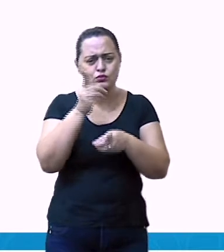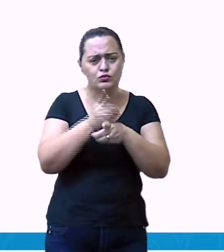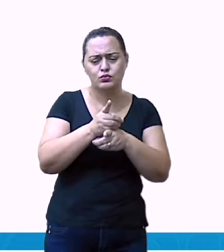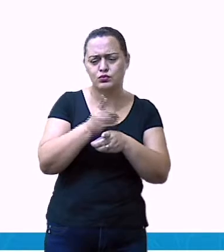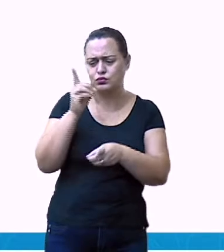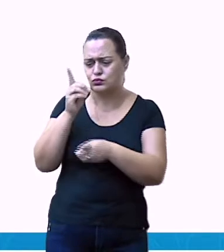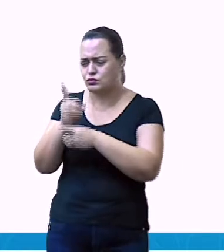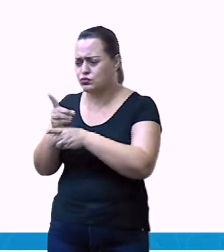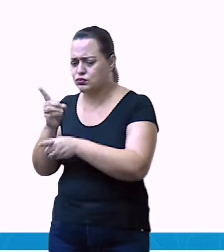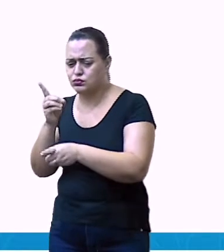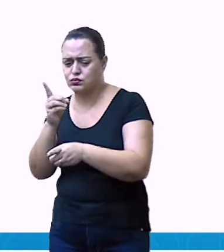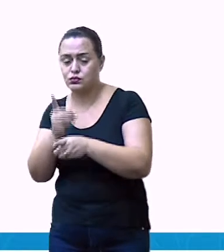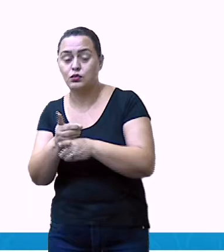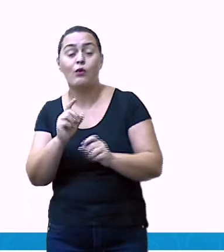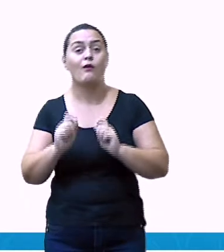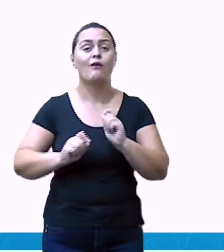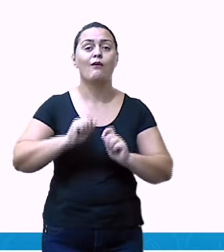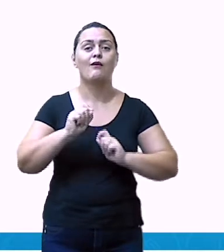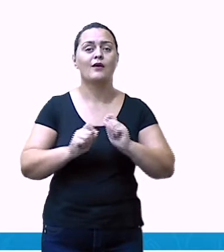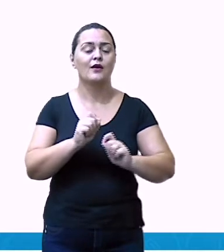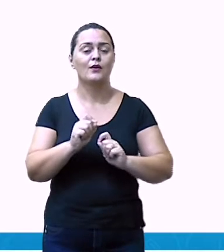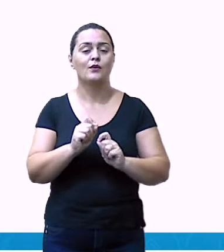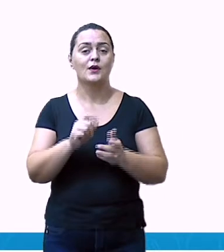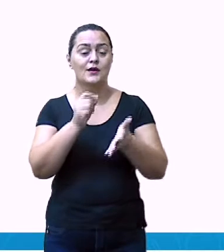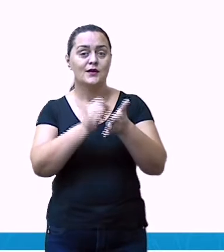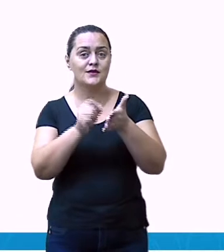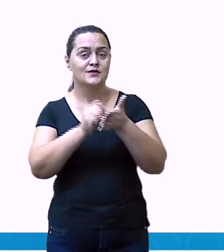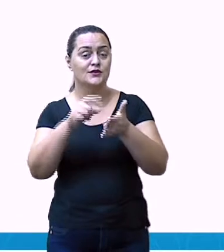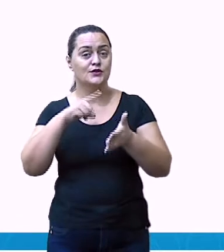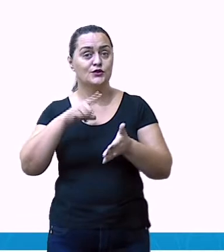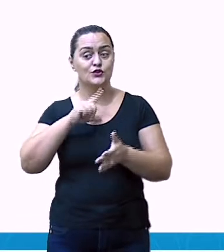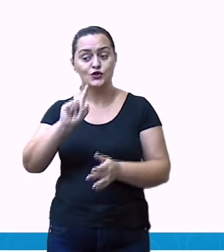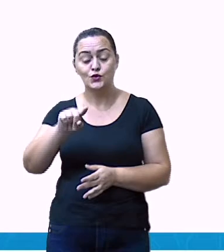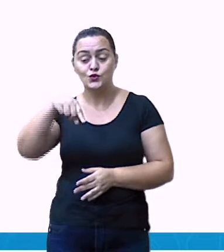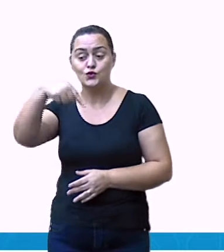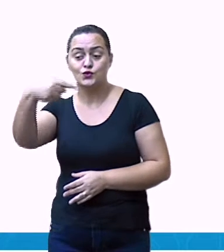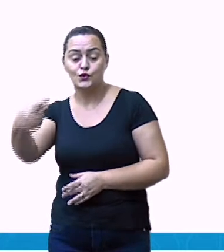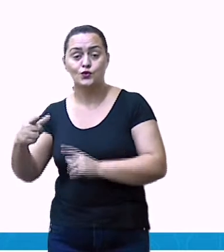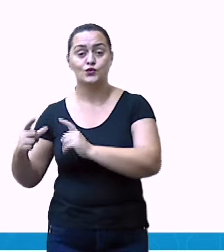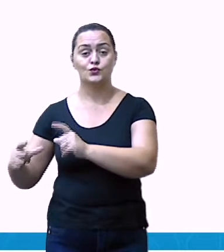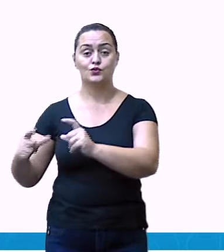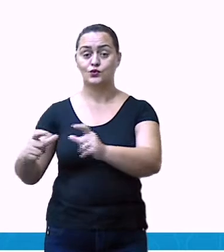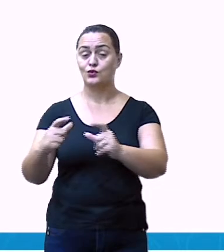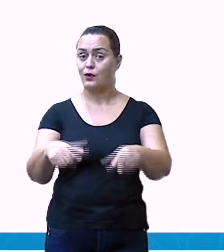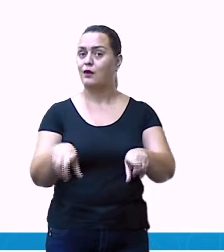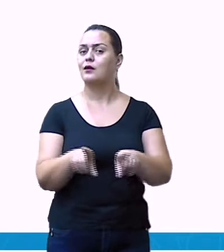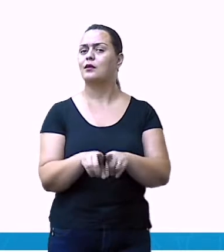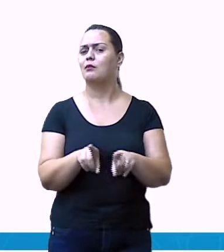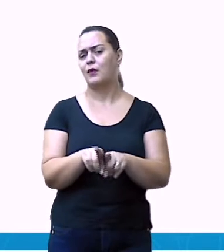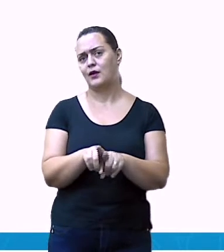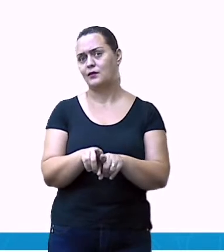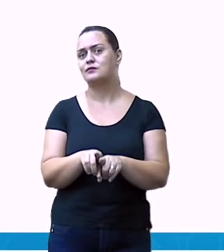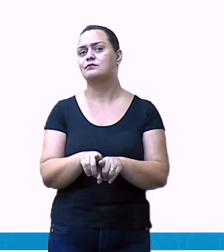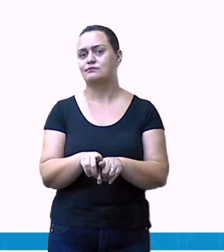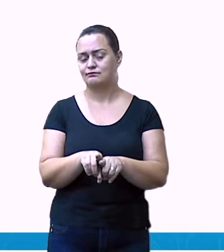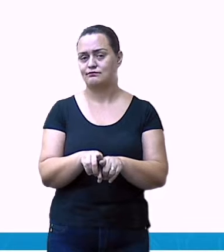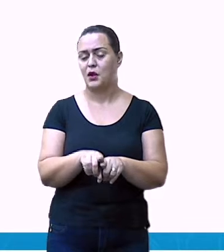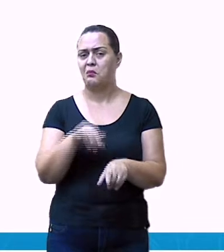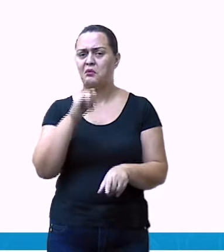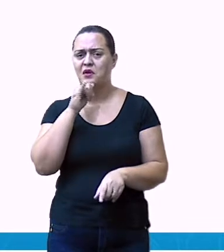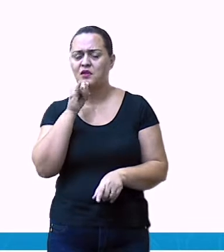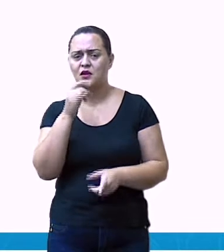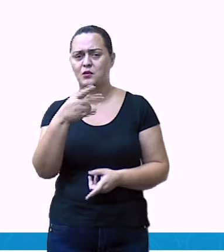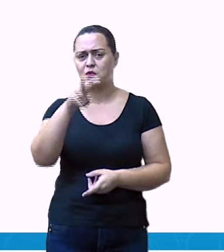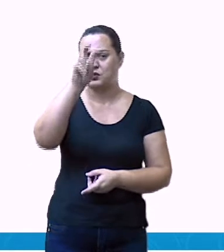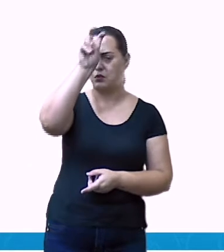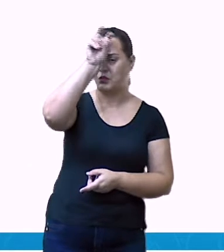planeta. Então não foi só lá na Mesopotâmia. Ela pode ter sido inventada na Mesopotâmia, no Egito, na Índia ou na